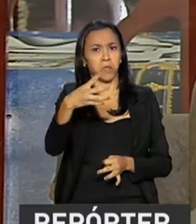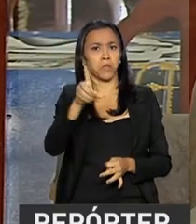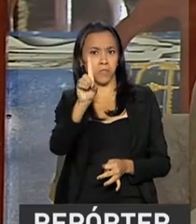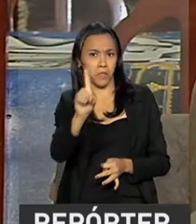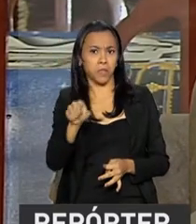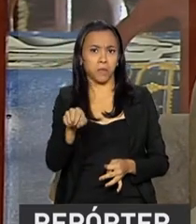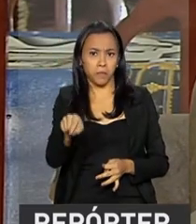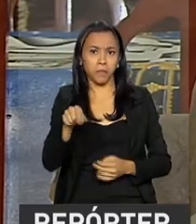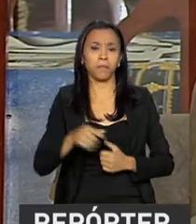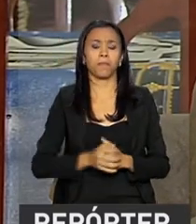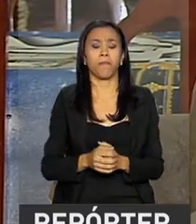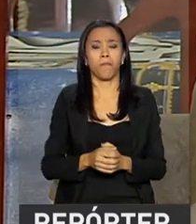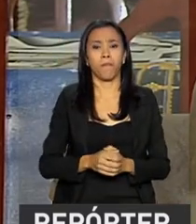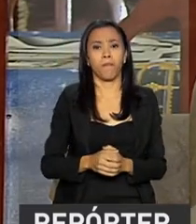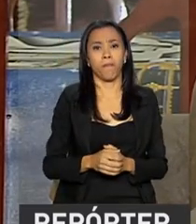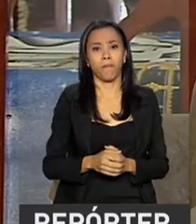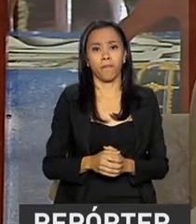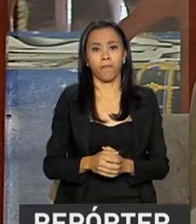de